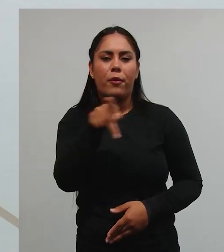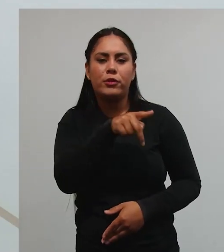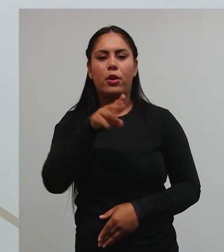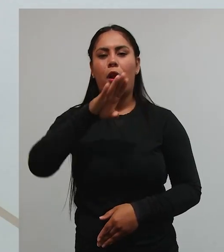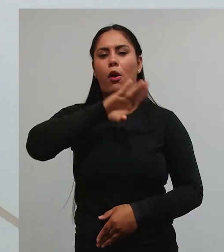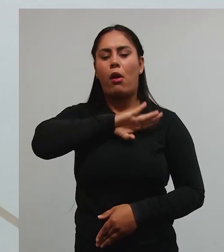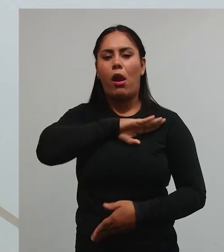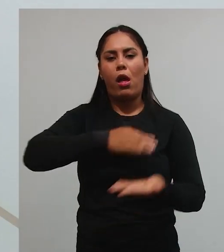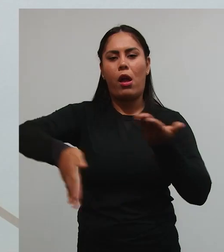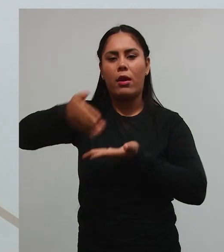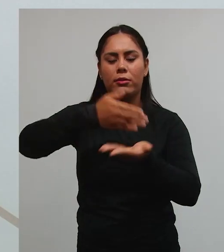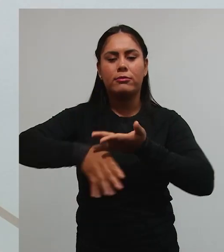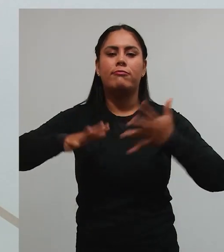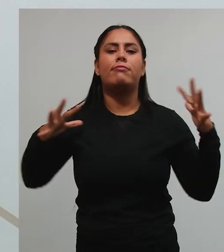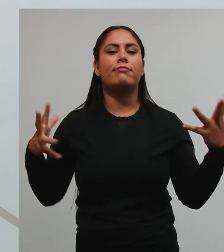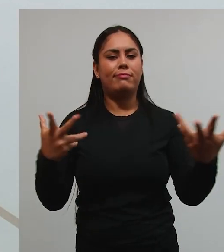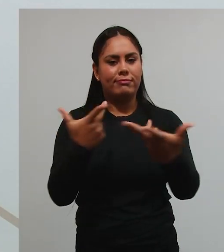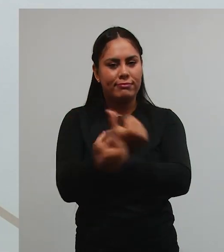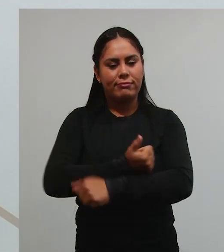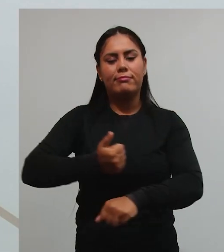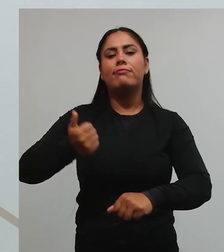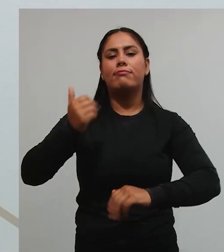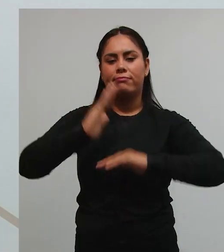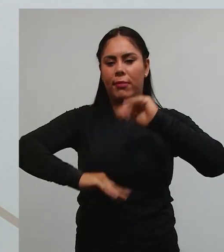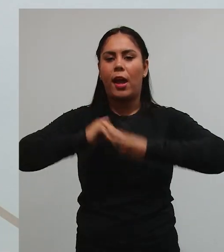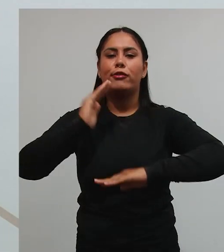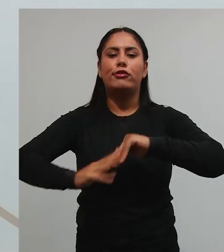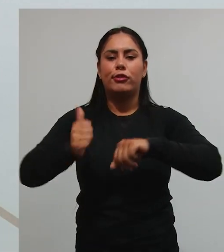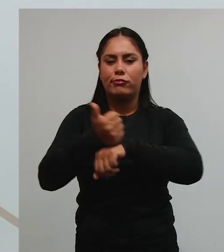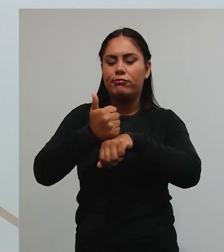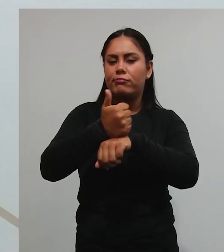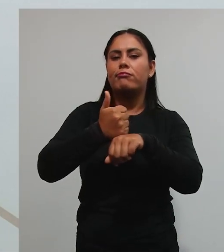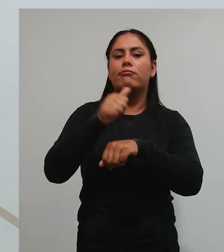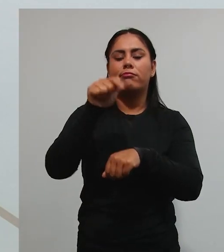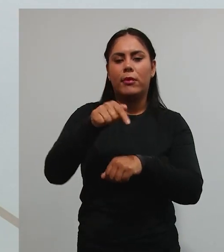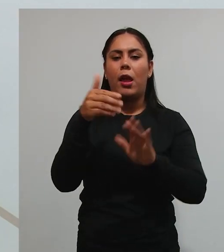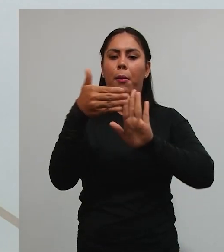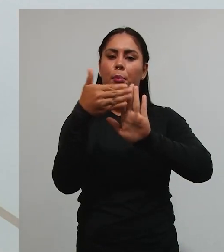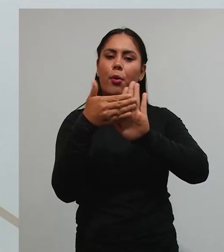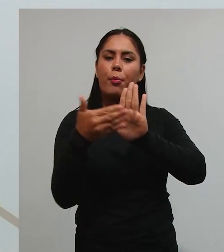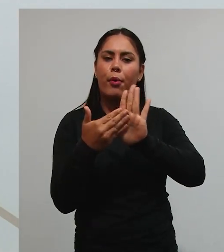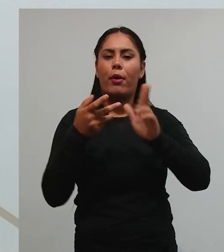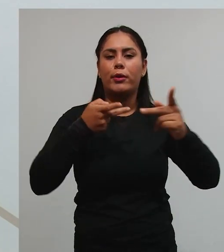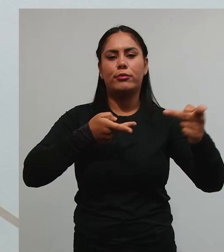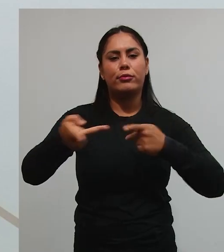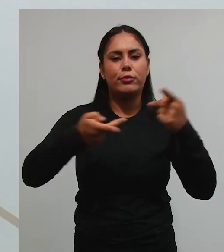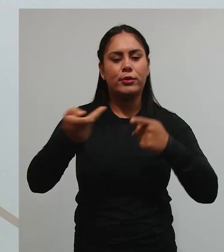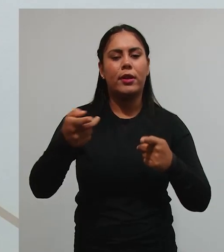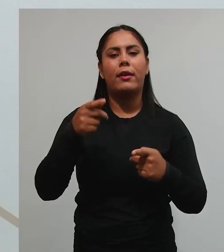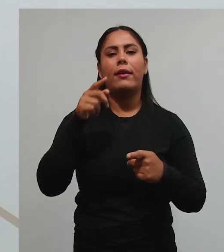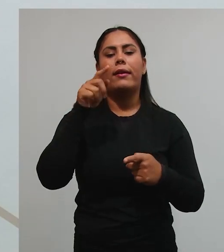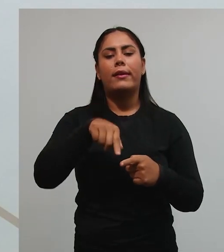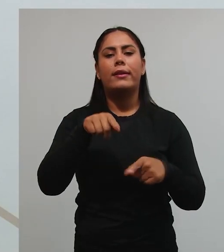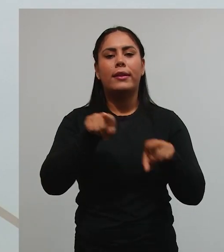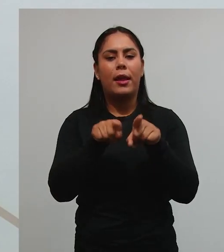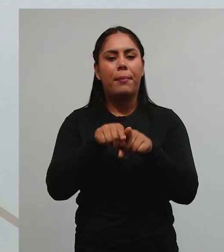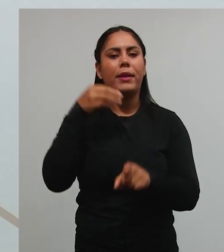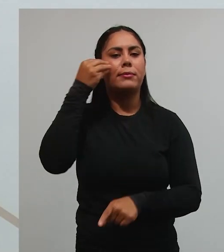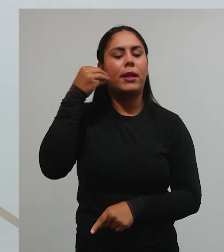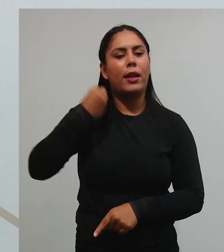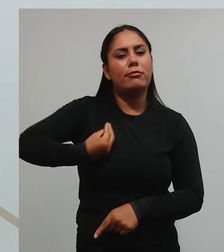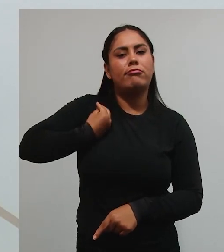inovando, fazendo coisas diferentes, trabalhando com projetos, que nem você falou. Eu também aprendi muito